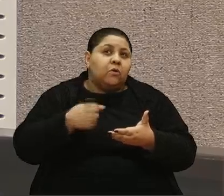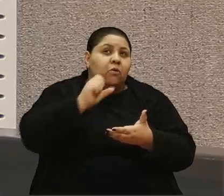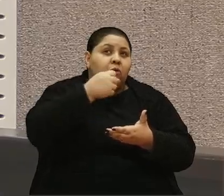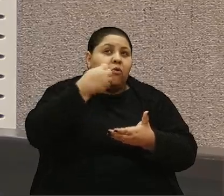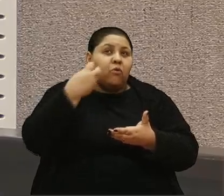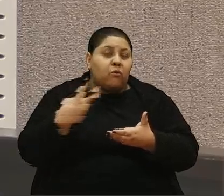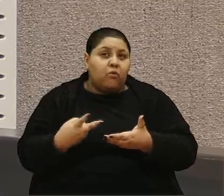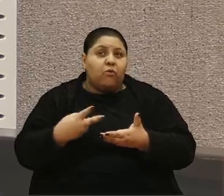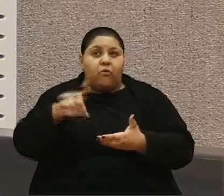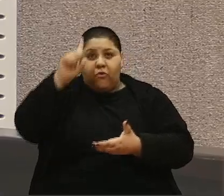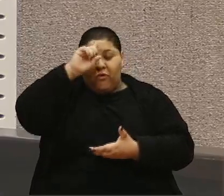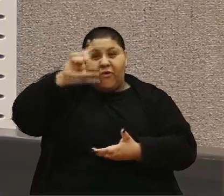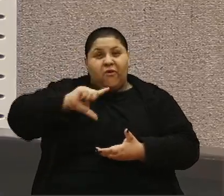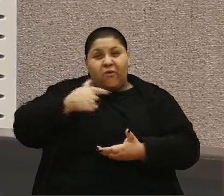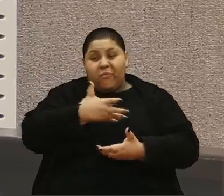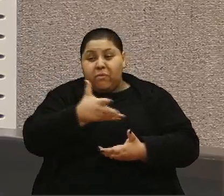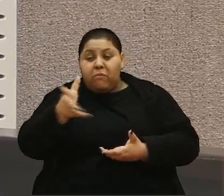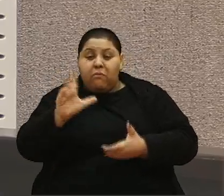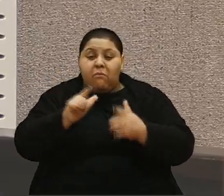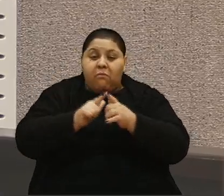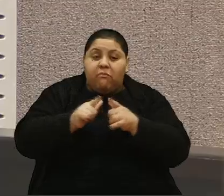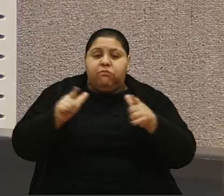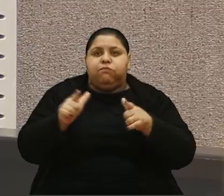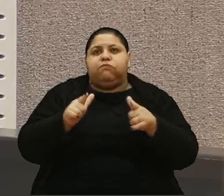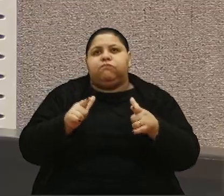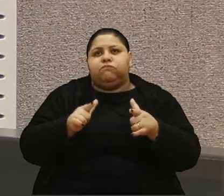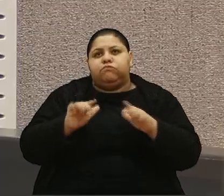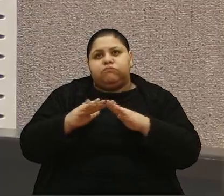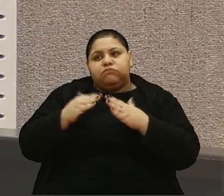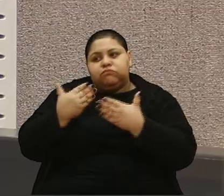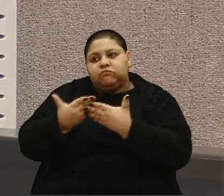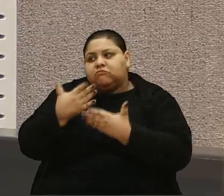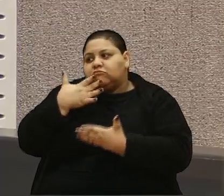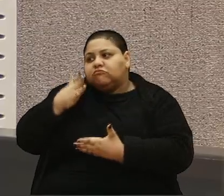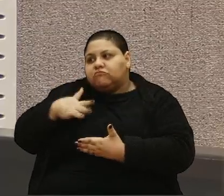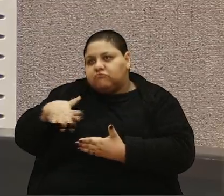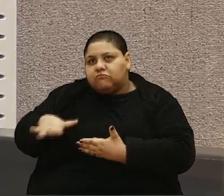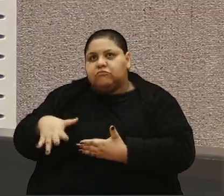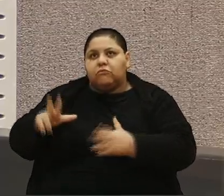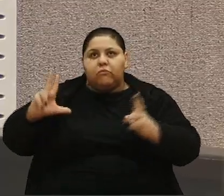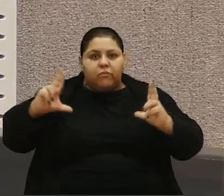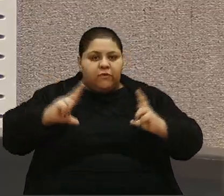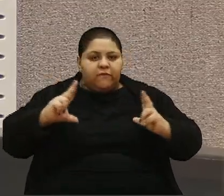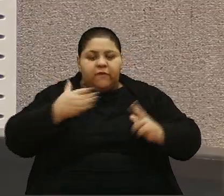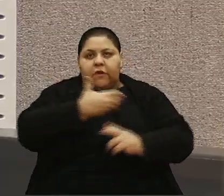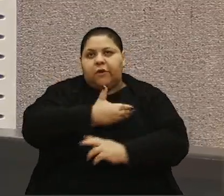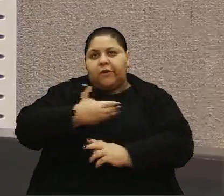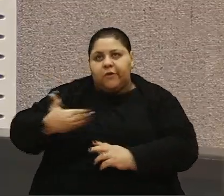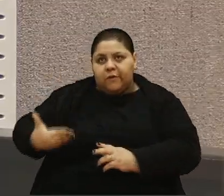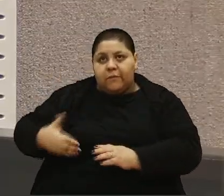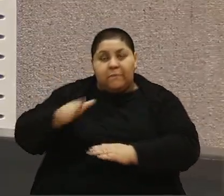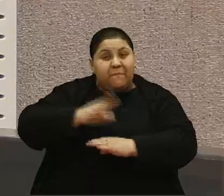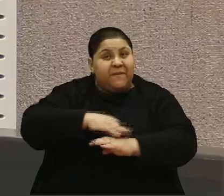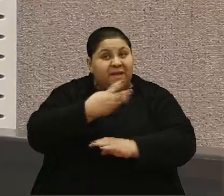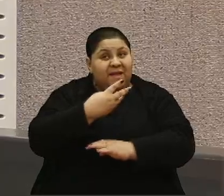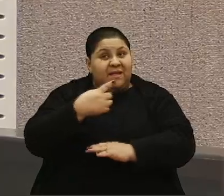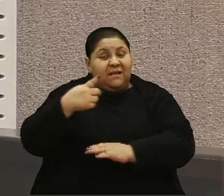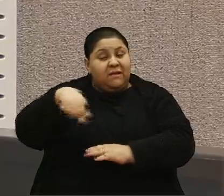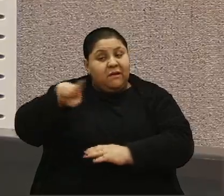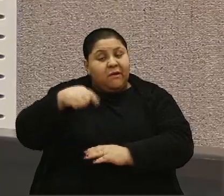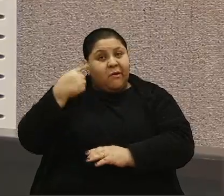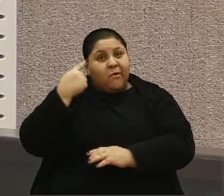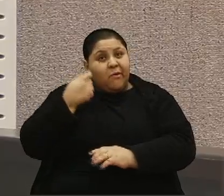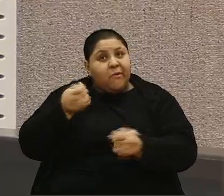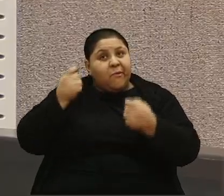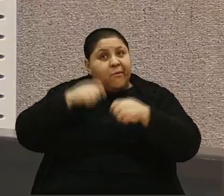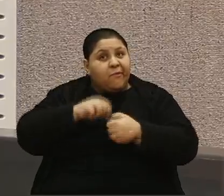E aí nós temos uma quantidade enorme, né, de escolas infantis, sejam elas privadas ou públicas, e mais as 31, então a gente precisa rever